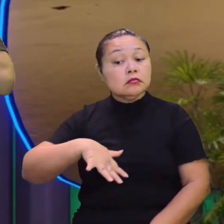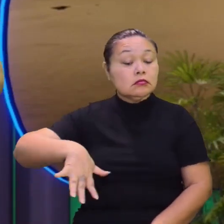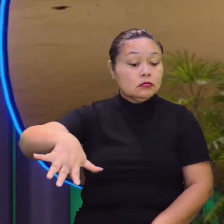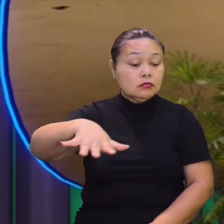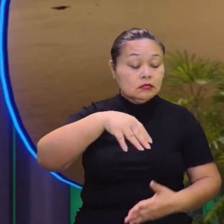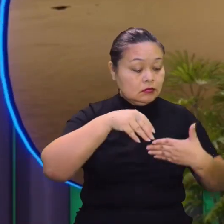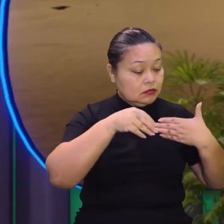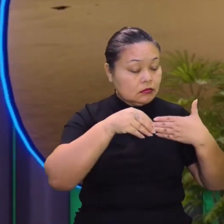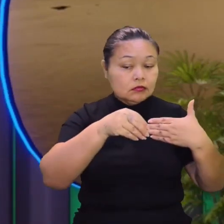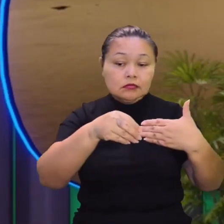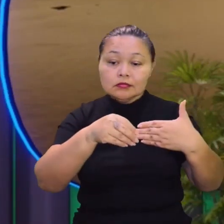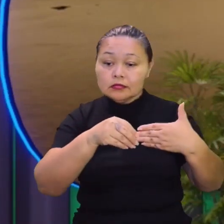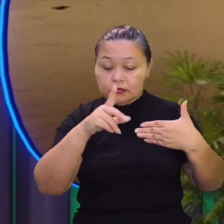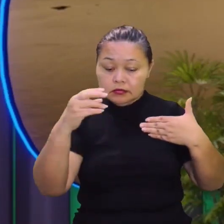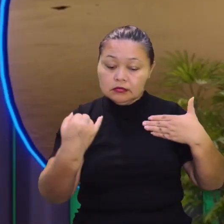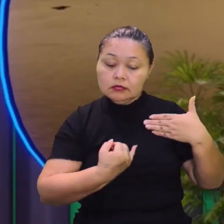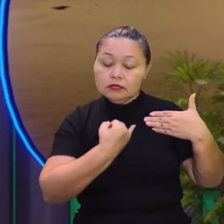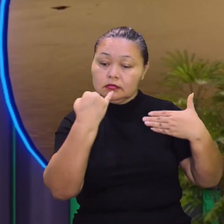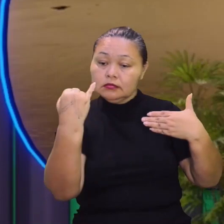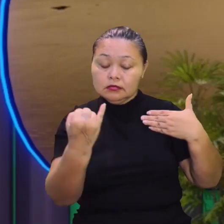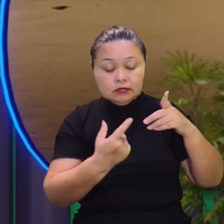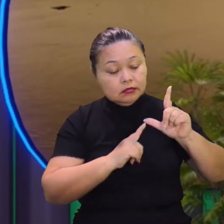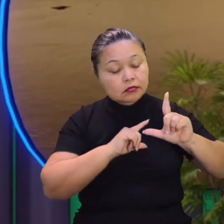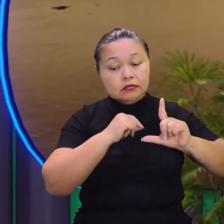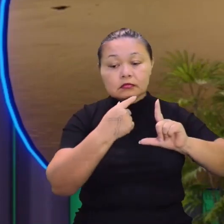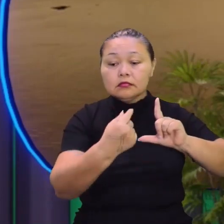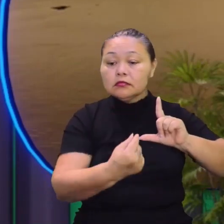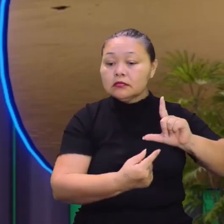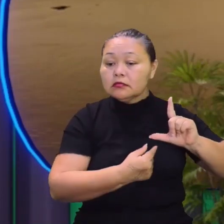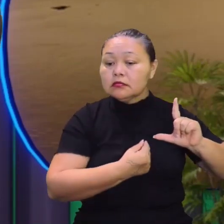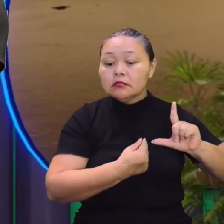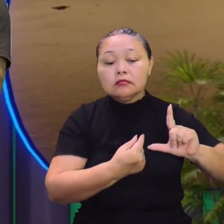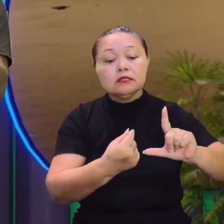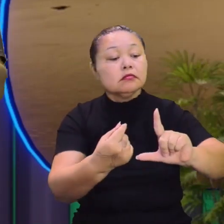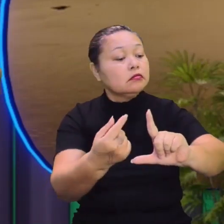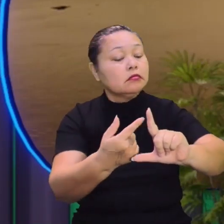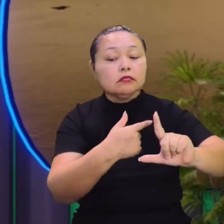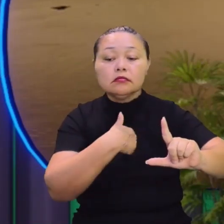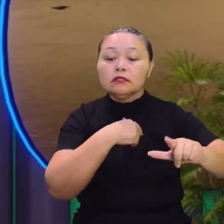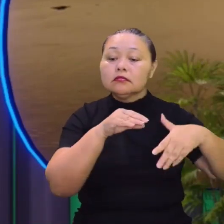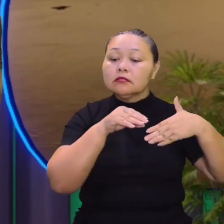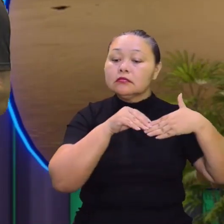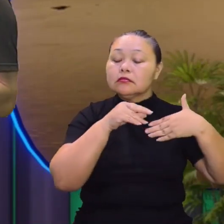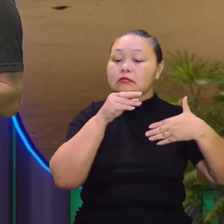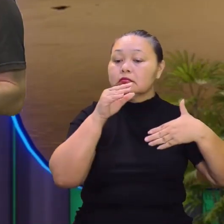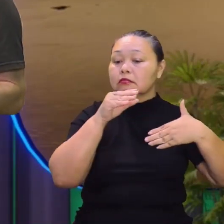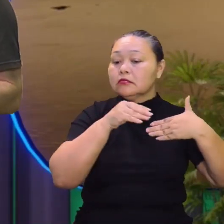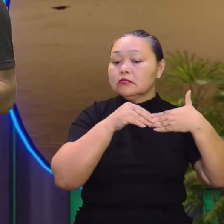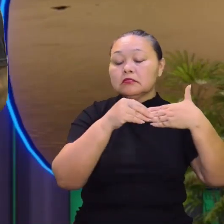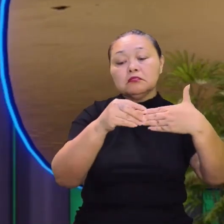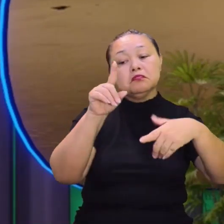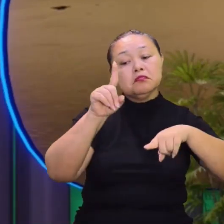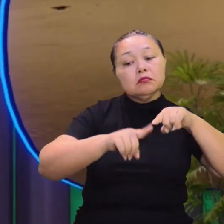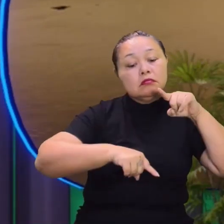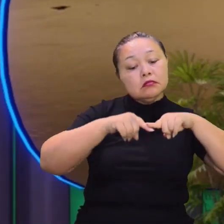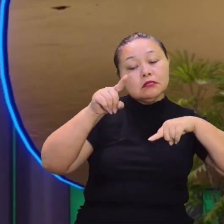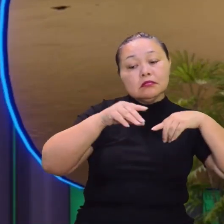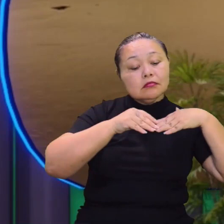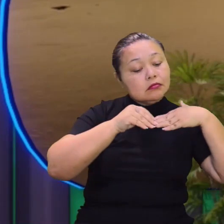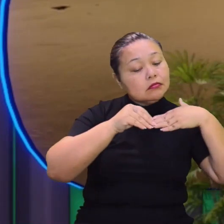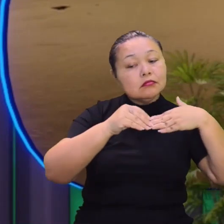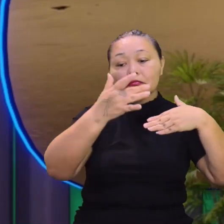a importância dela na logística para transporte de mercadorias e